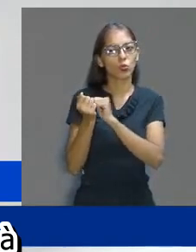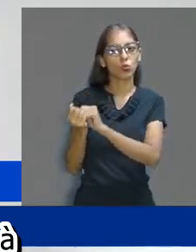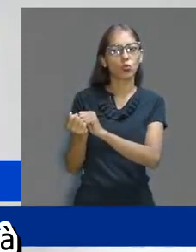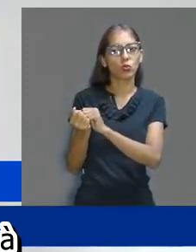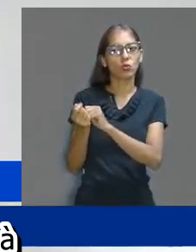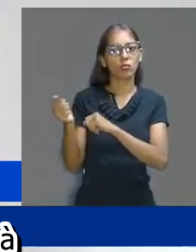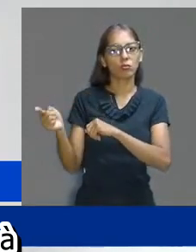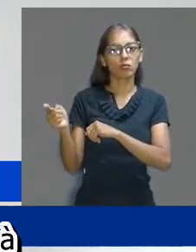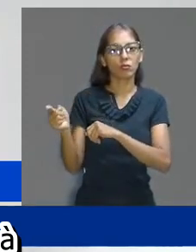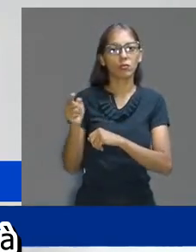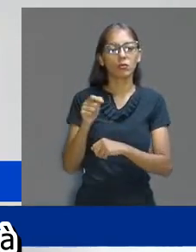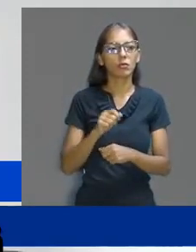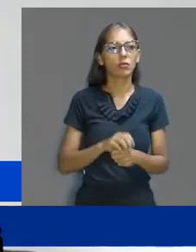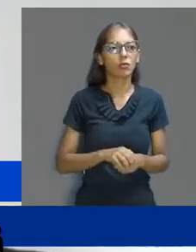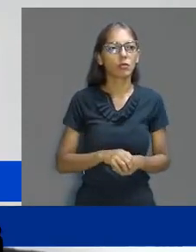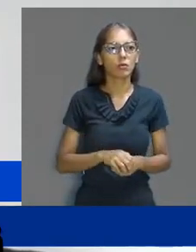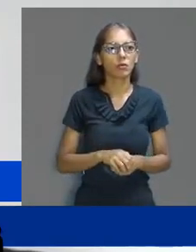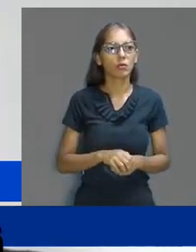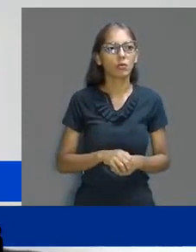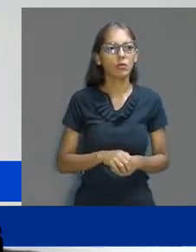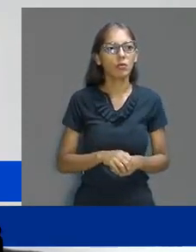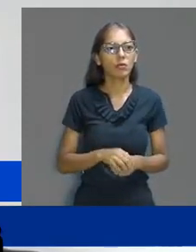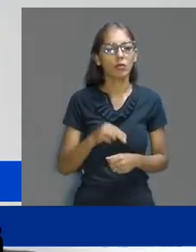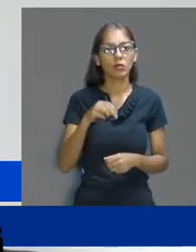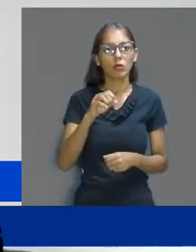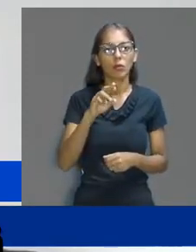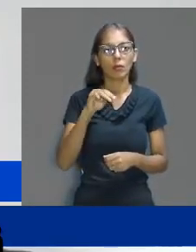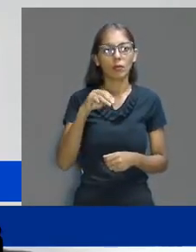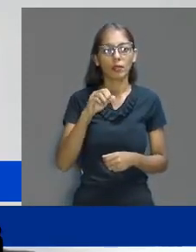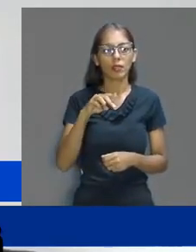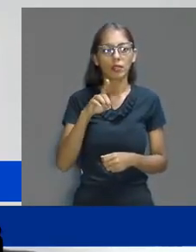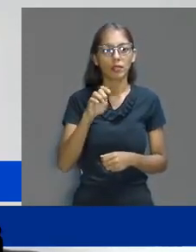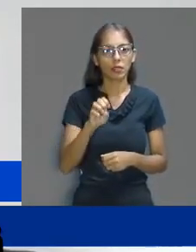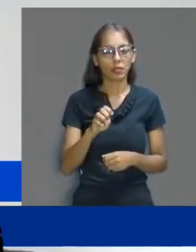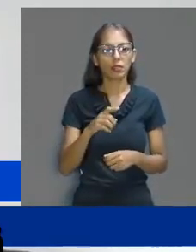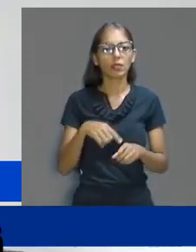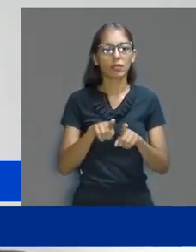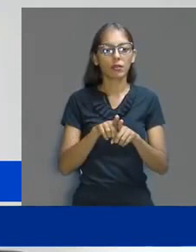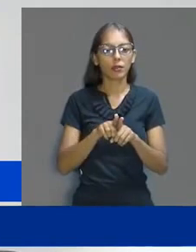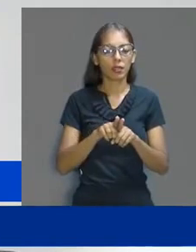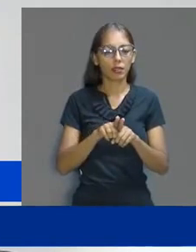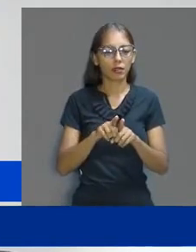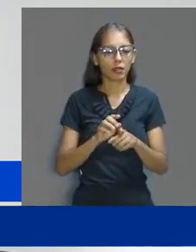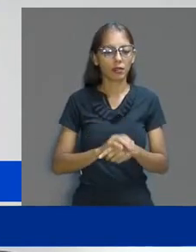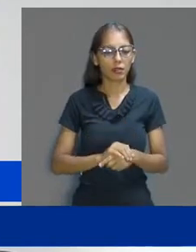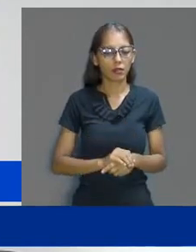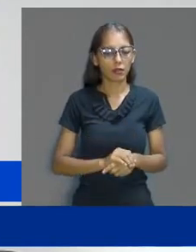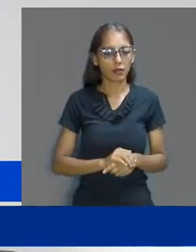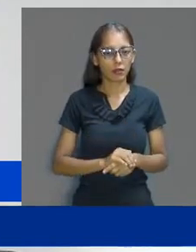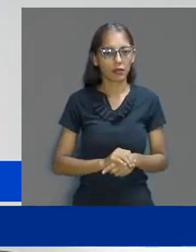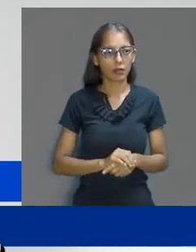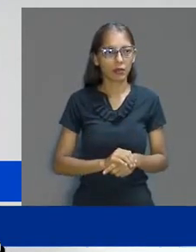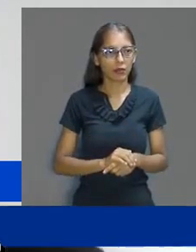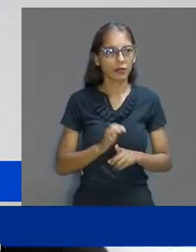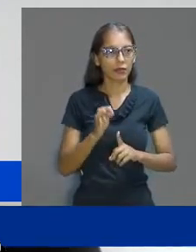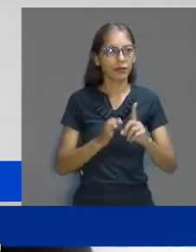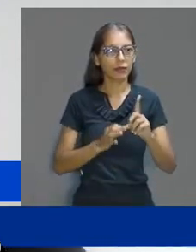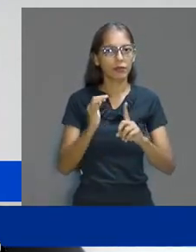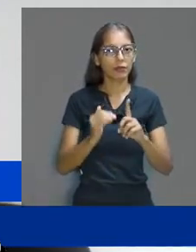vai ficar no juiz auxiliar da propaganda, e o desembargador